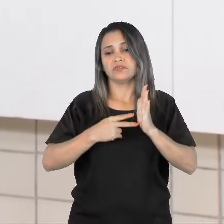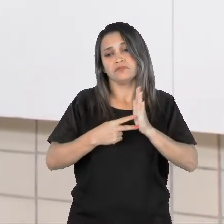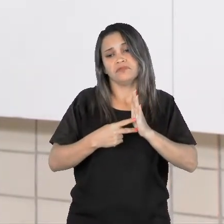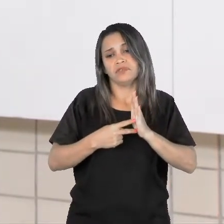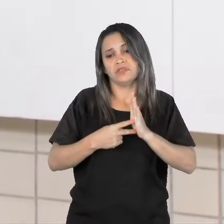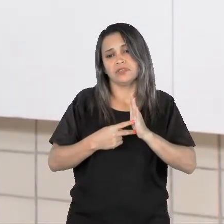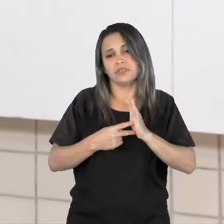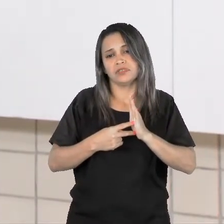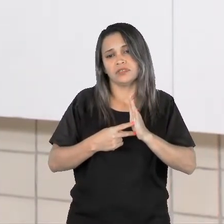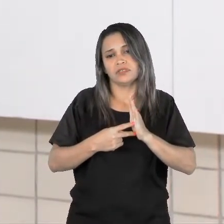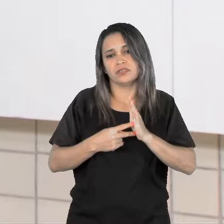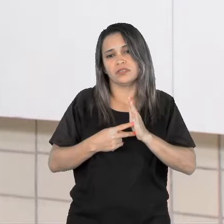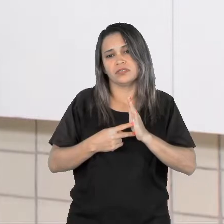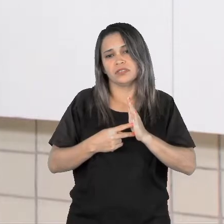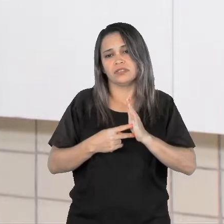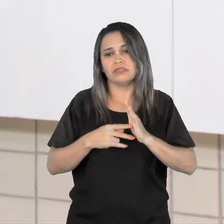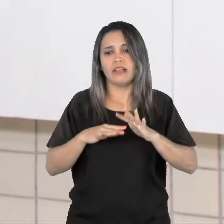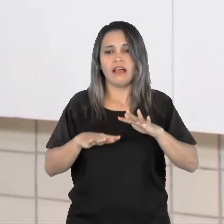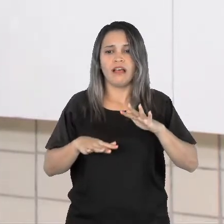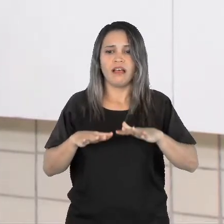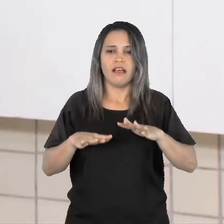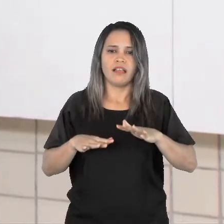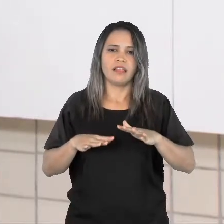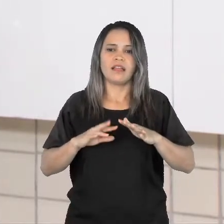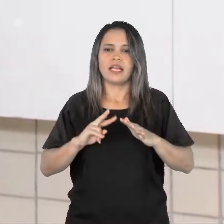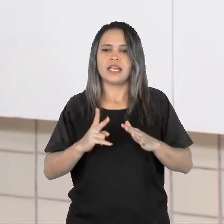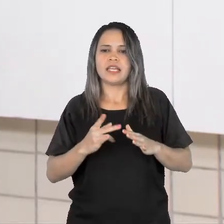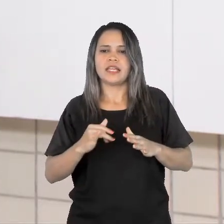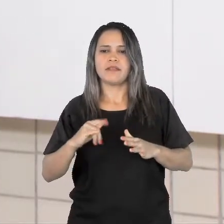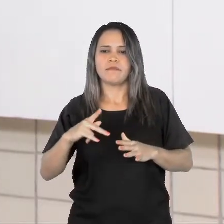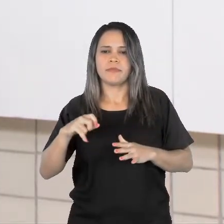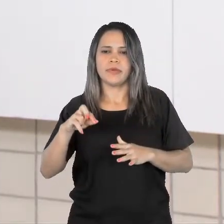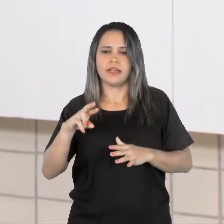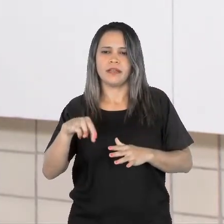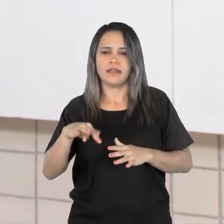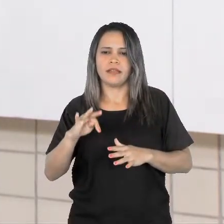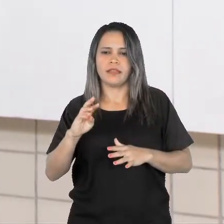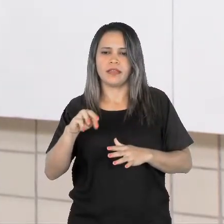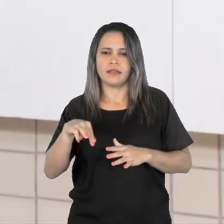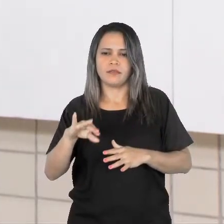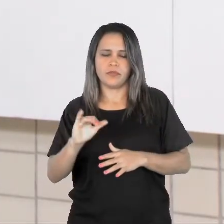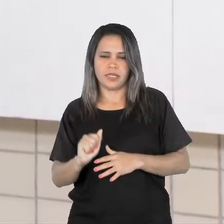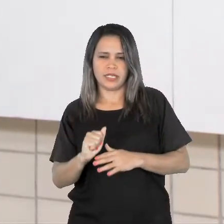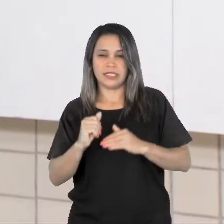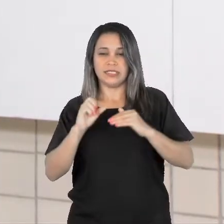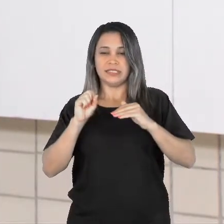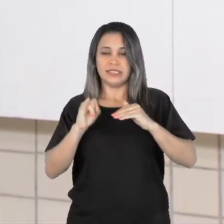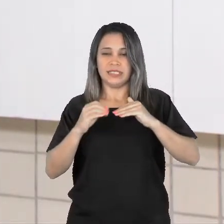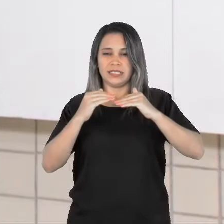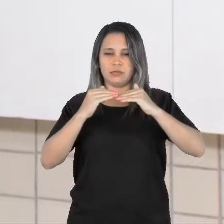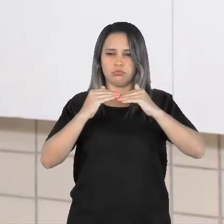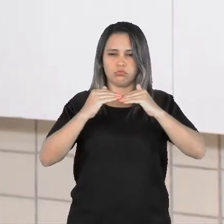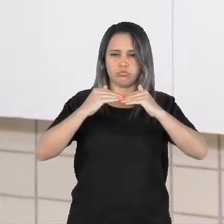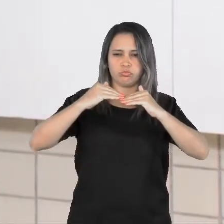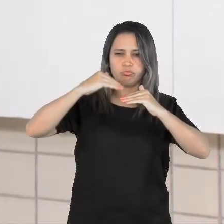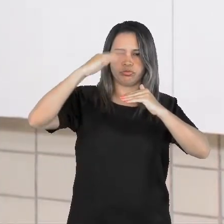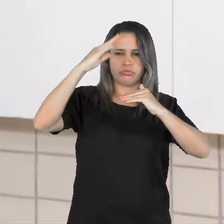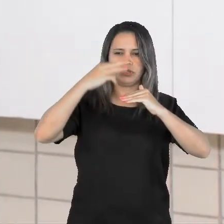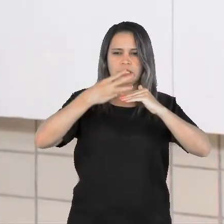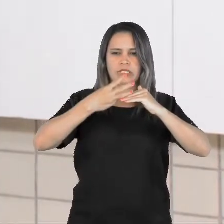está bem, né? Está com uma hipertemia, né? Se a sua temperatura está acima de